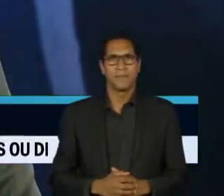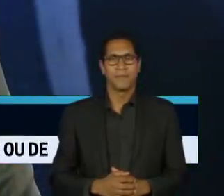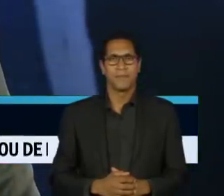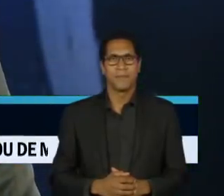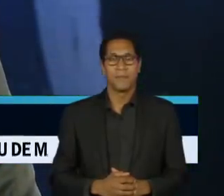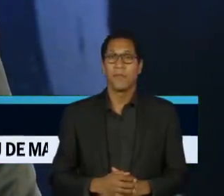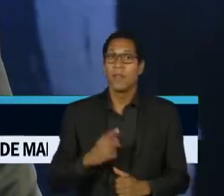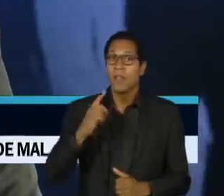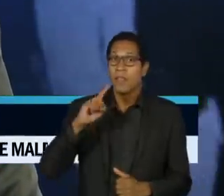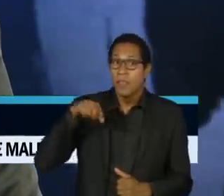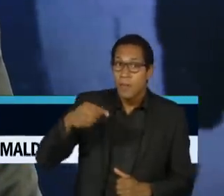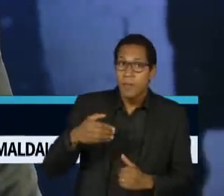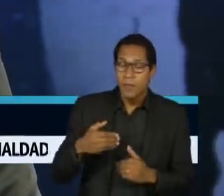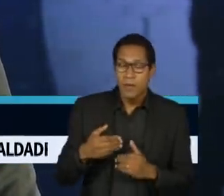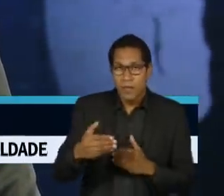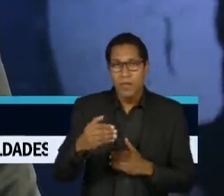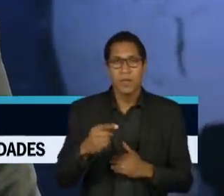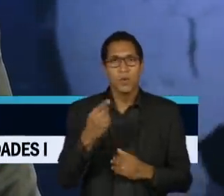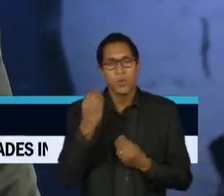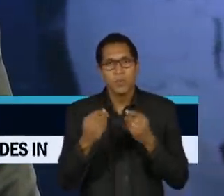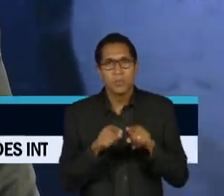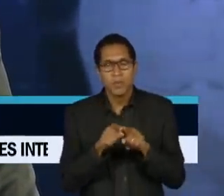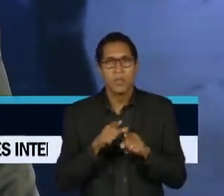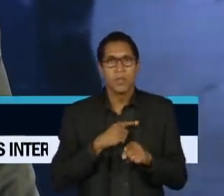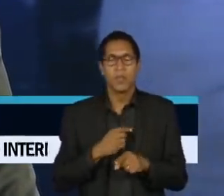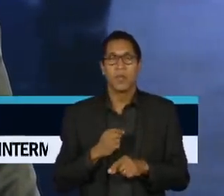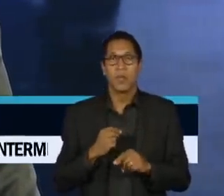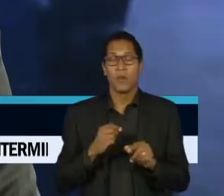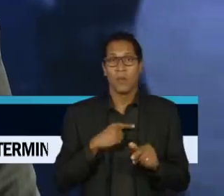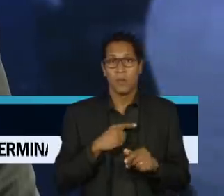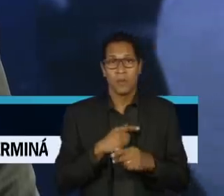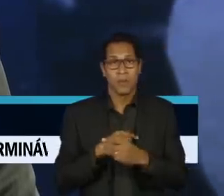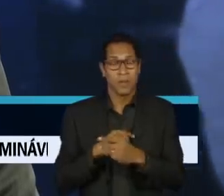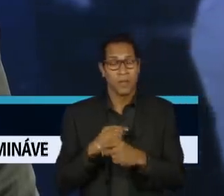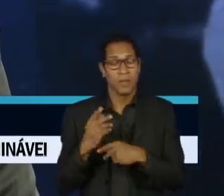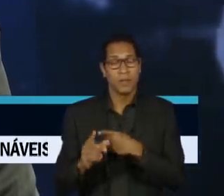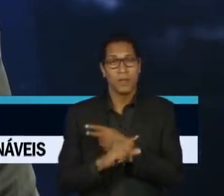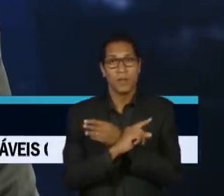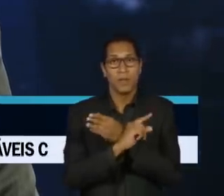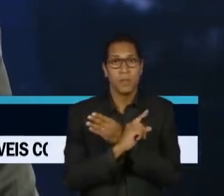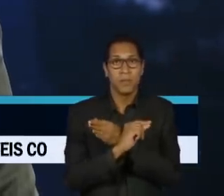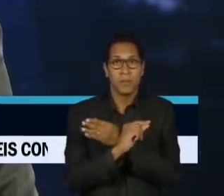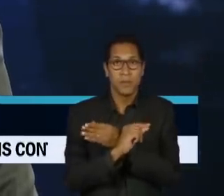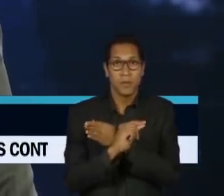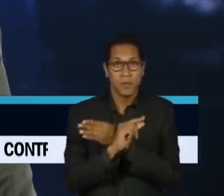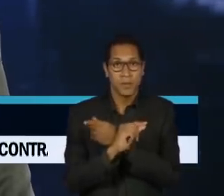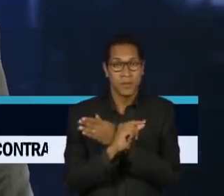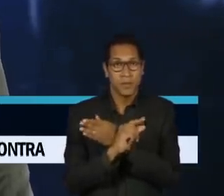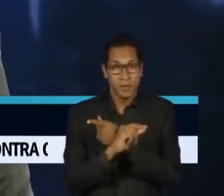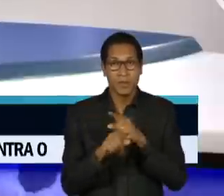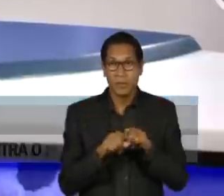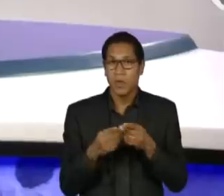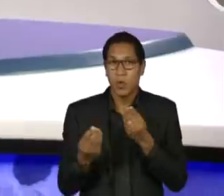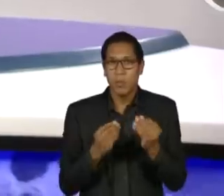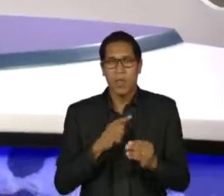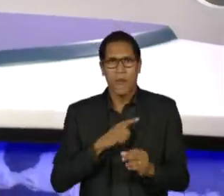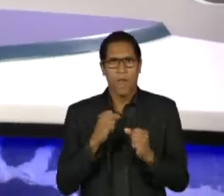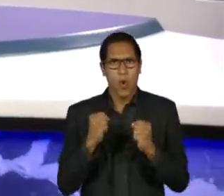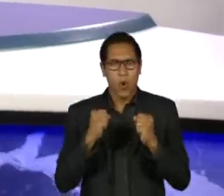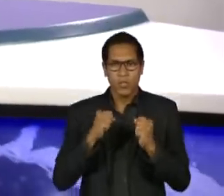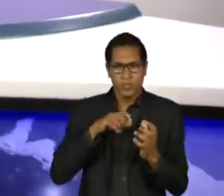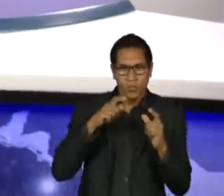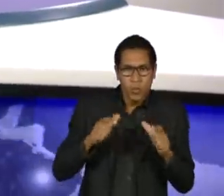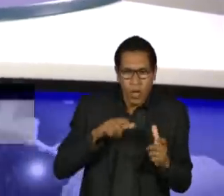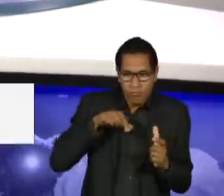Veja daqui a pouco uma expedição de 50 dias pelo Pantanal revela imagens preciosas da força do bioma. E